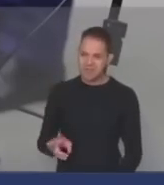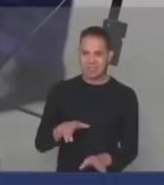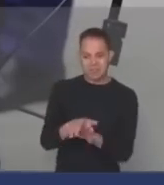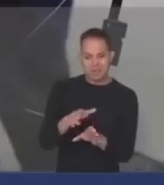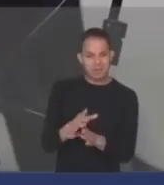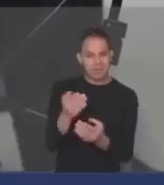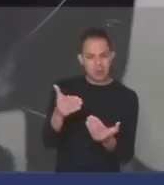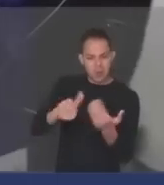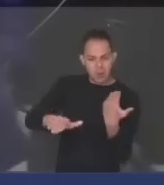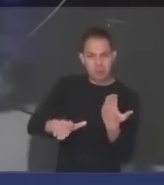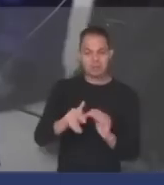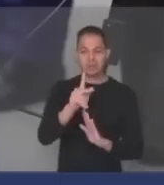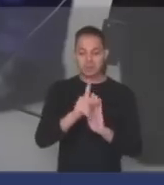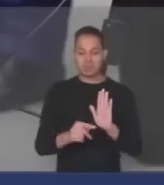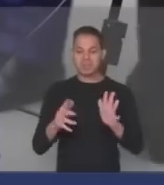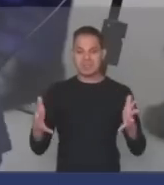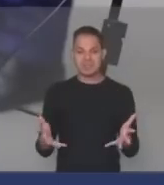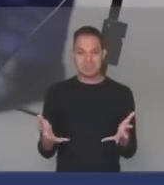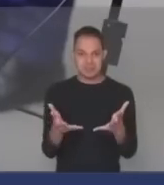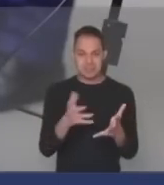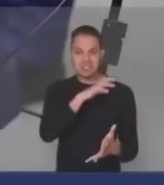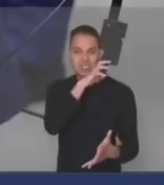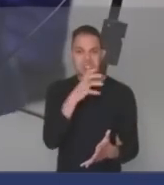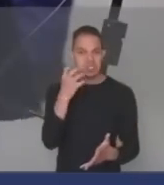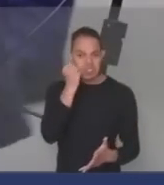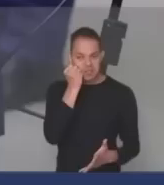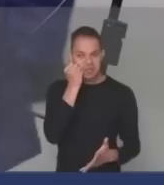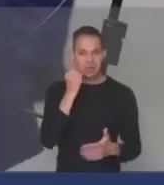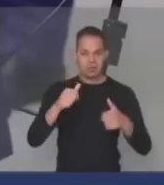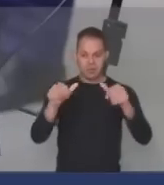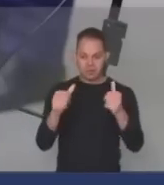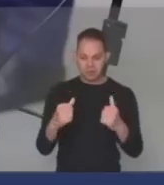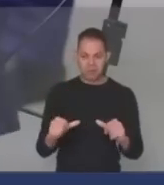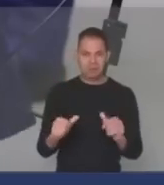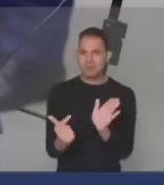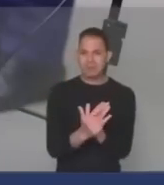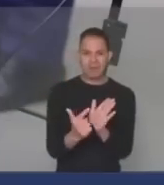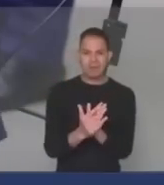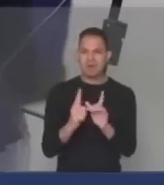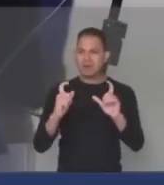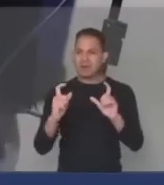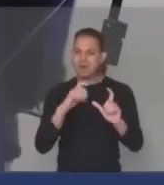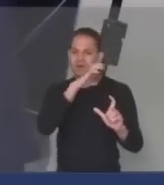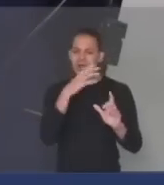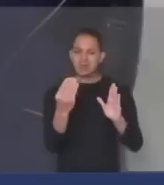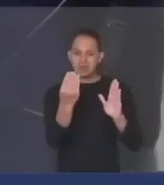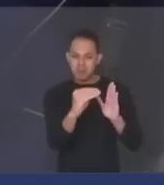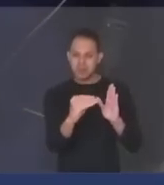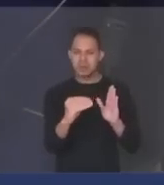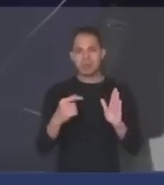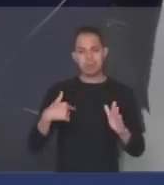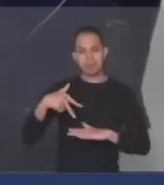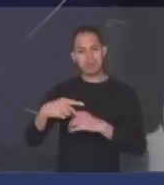contrário a um projeto que incentiva a adoção de animais, um mero cartaz, uma folha com a foto de um animal num pet shop, é a prova